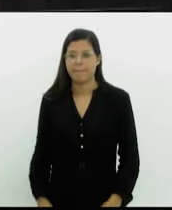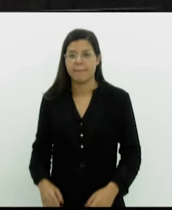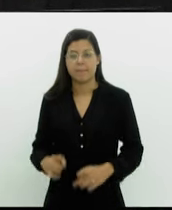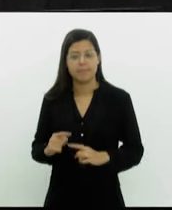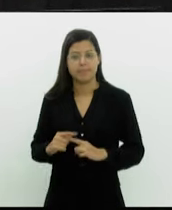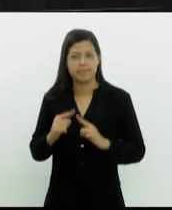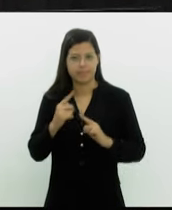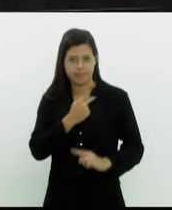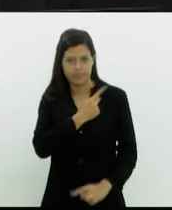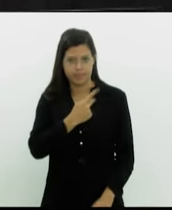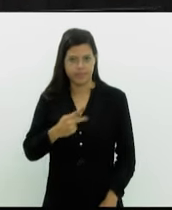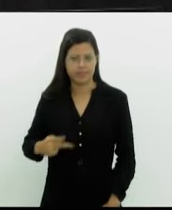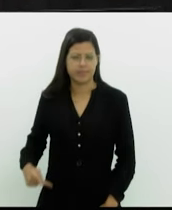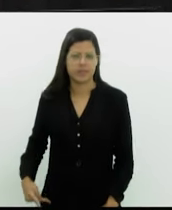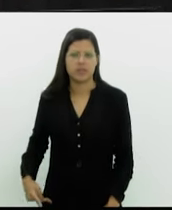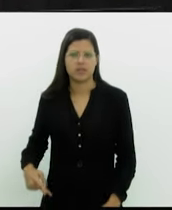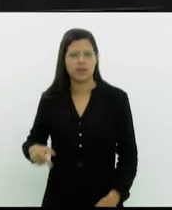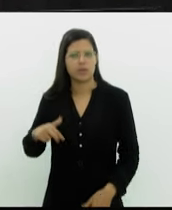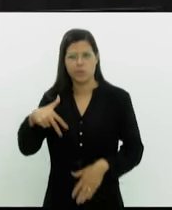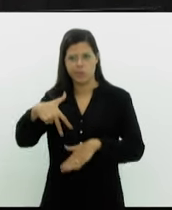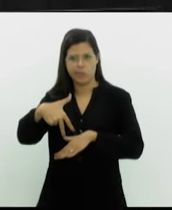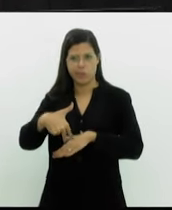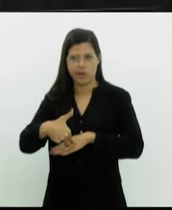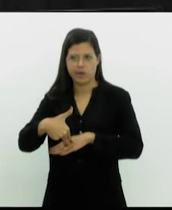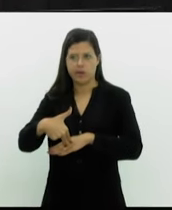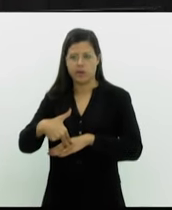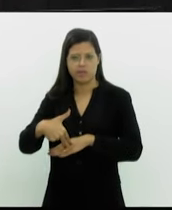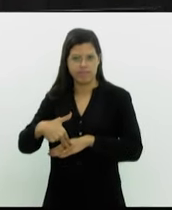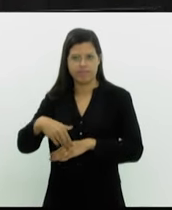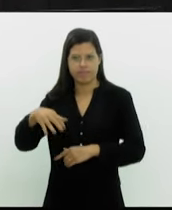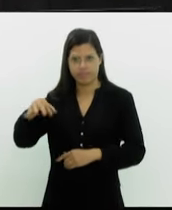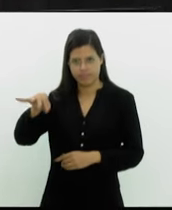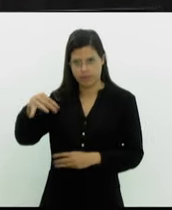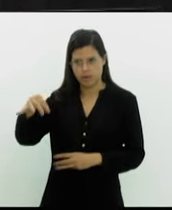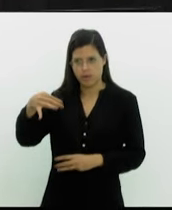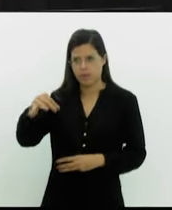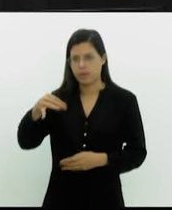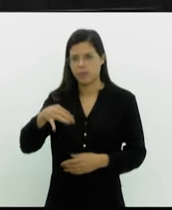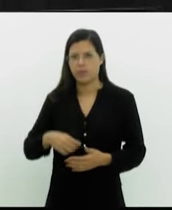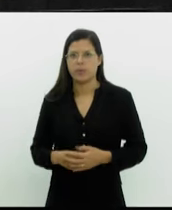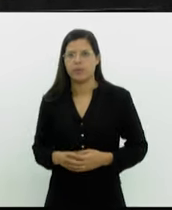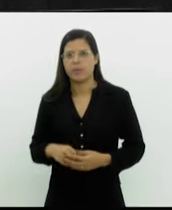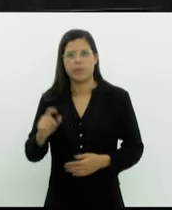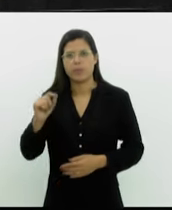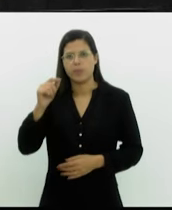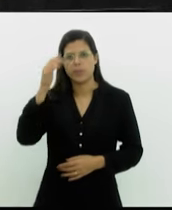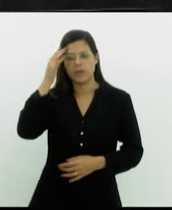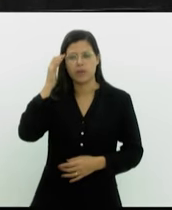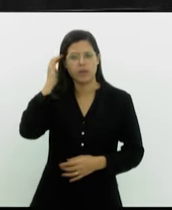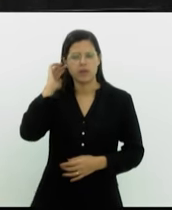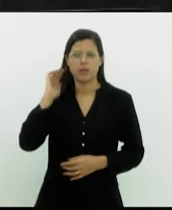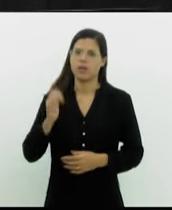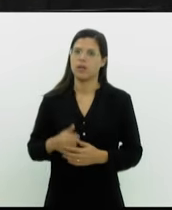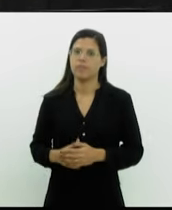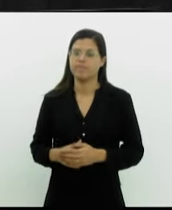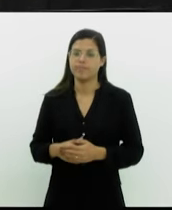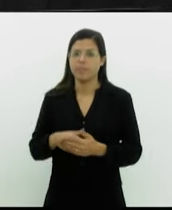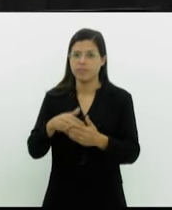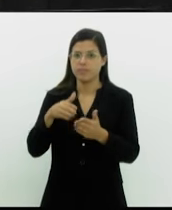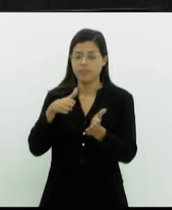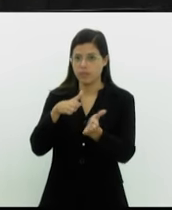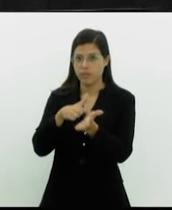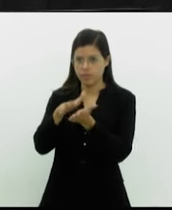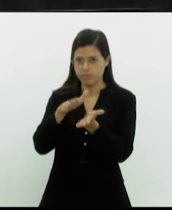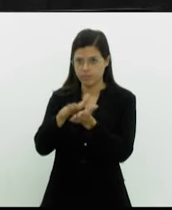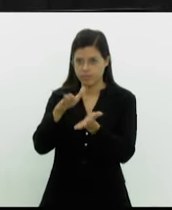presidente, estou aqui em minhas mãos com uma matéria publicada